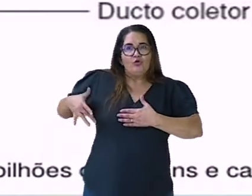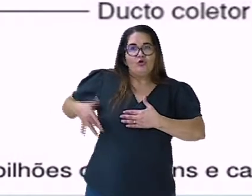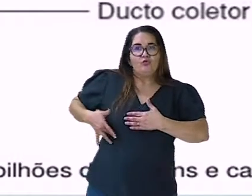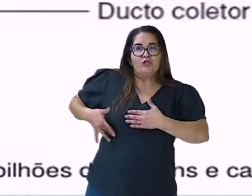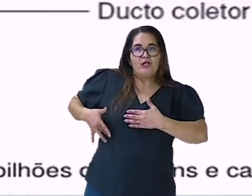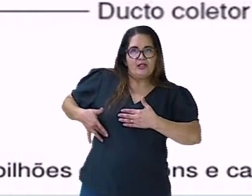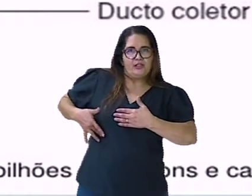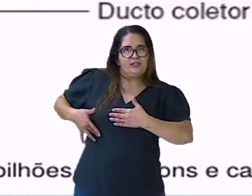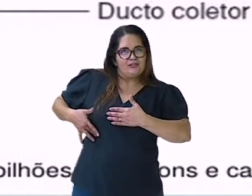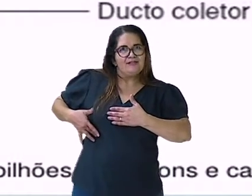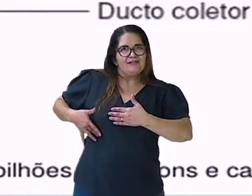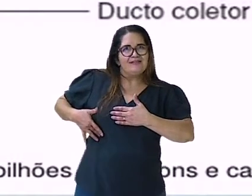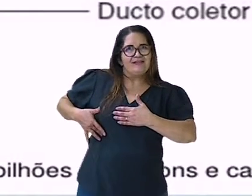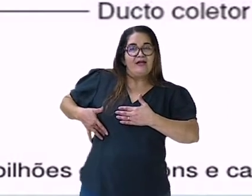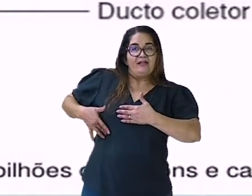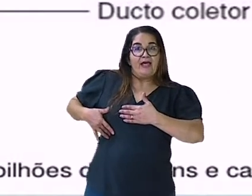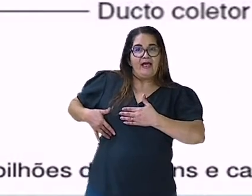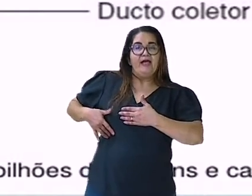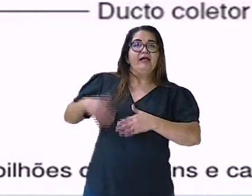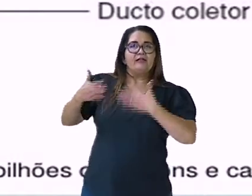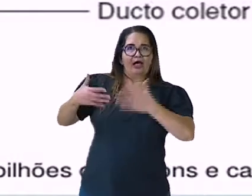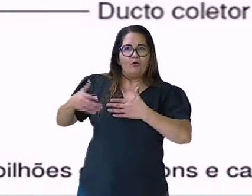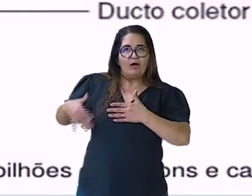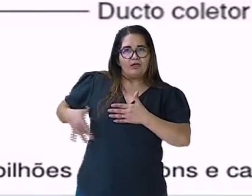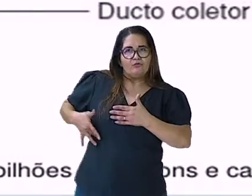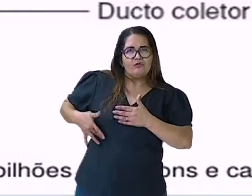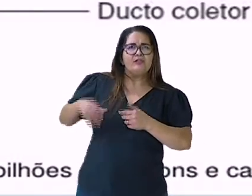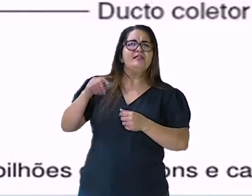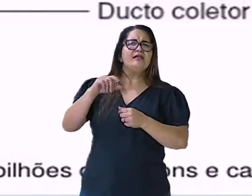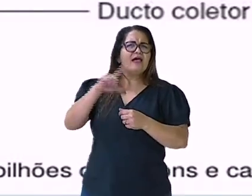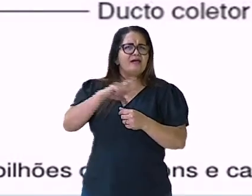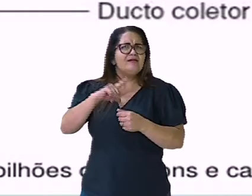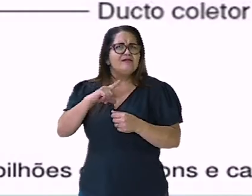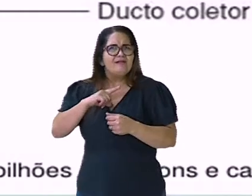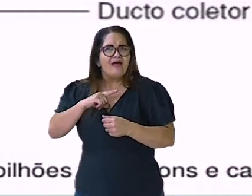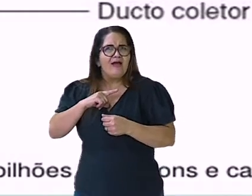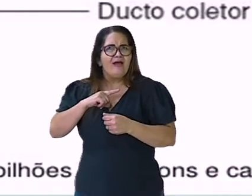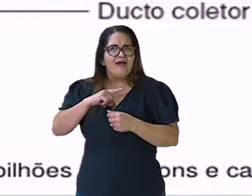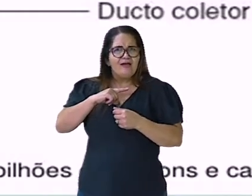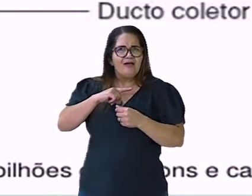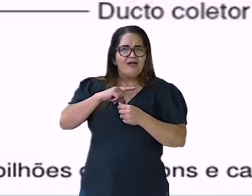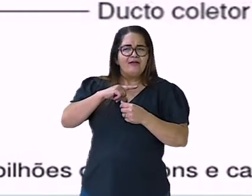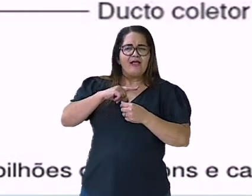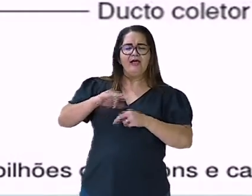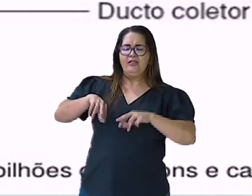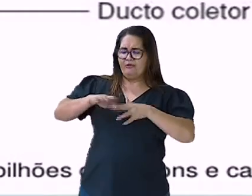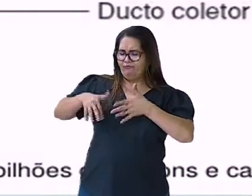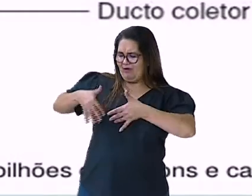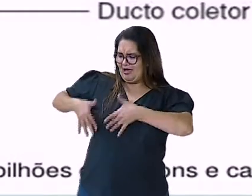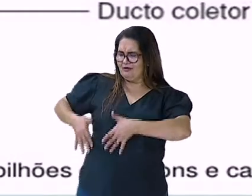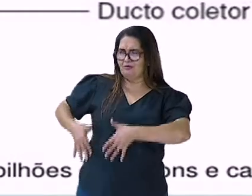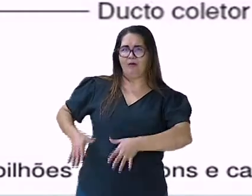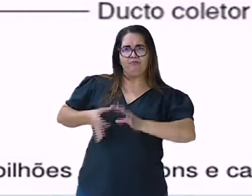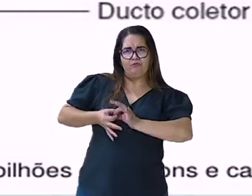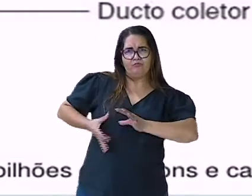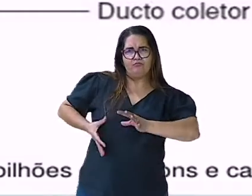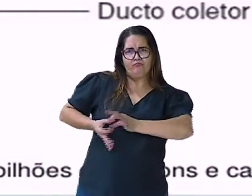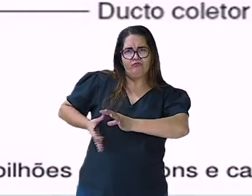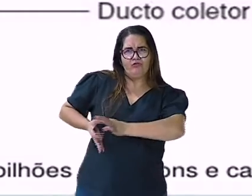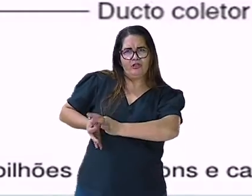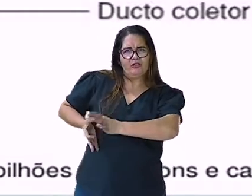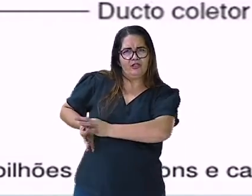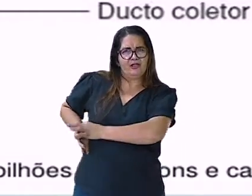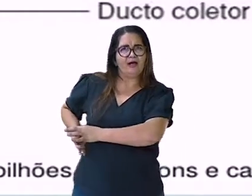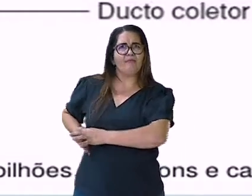como lá no pulmão nós não temos lá os alvéolos, aqui são os néfrons que fazem essa estruturação de captar